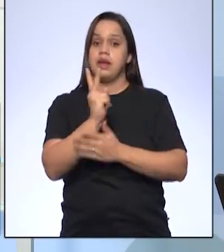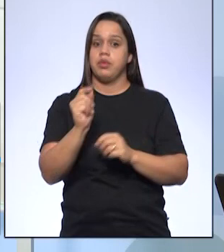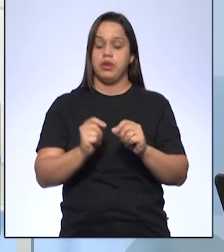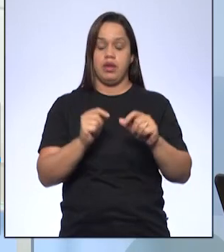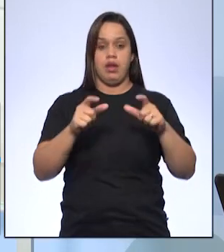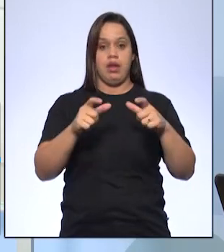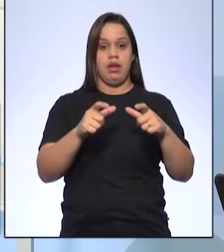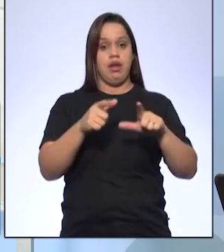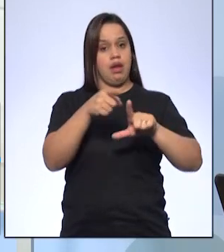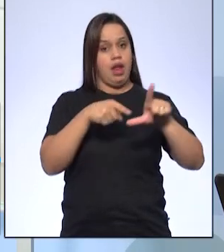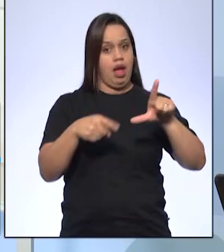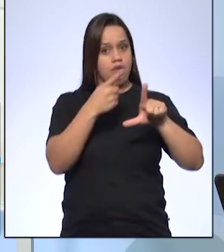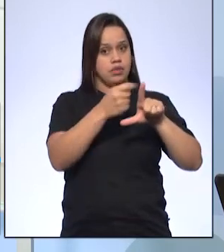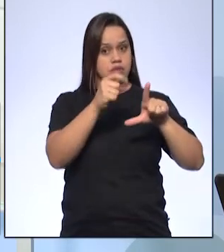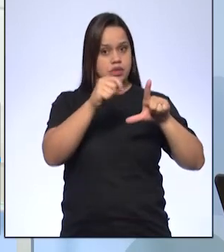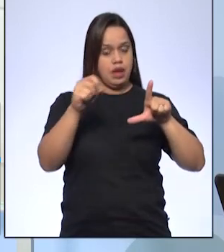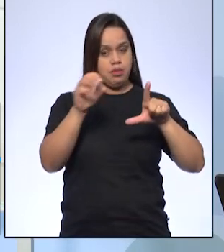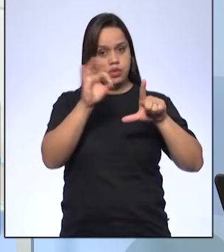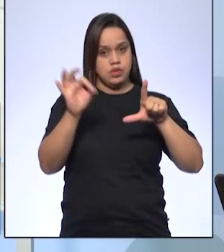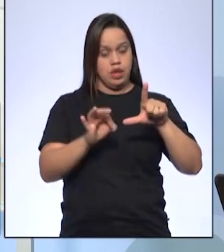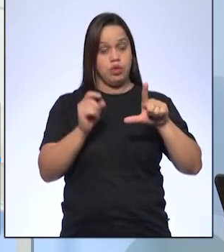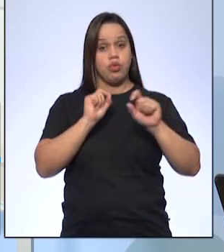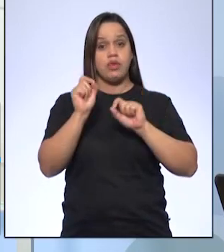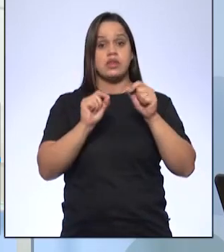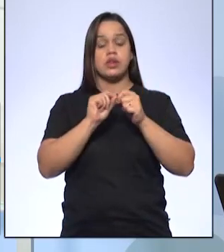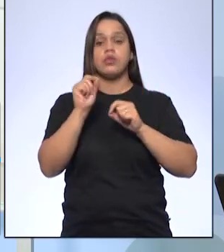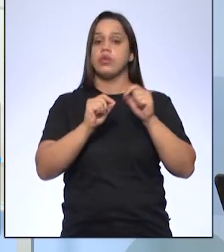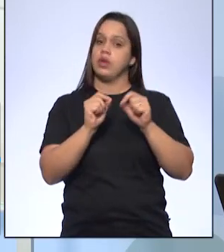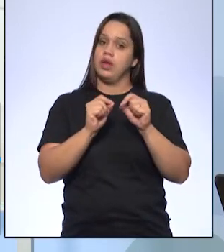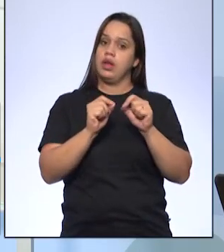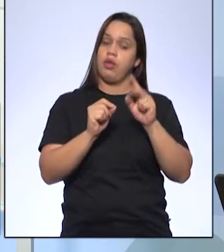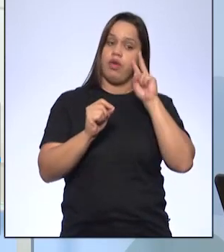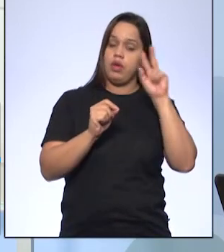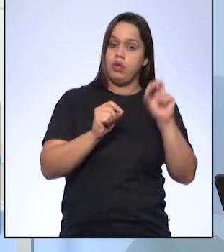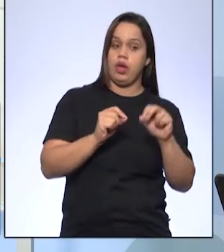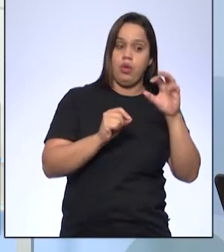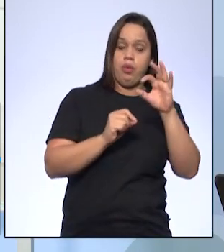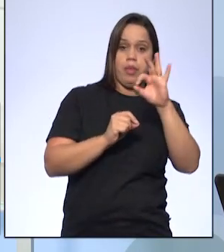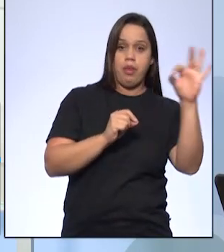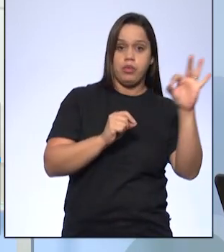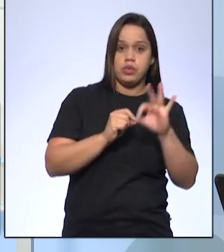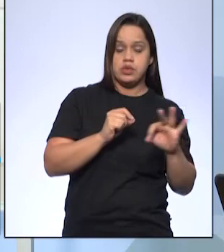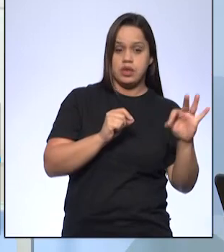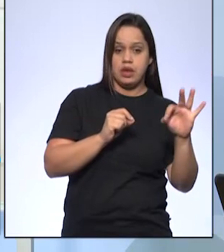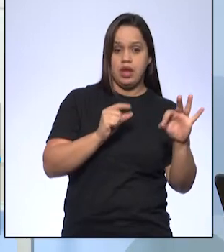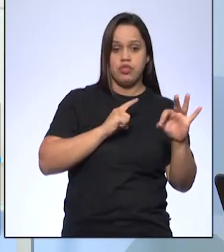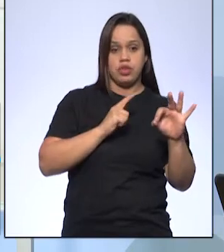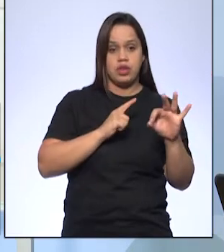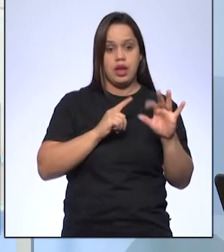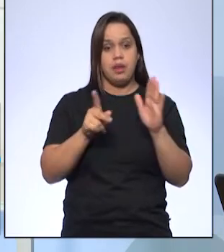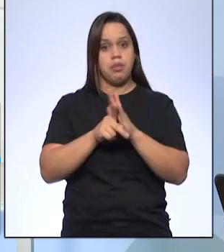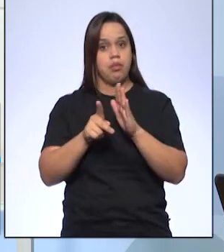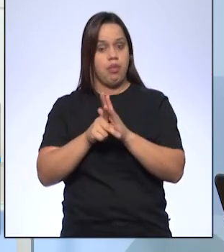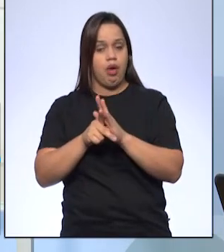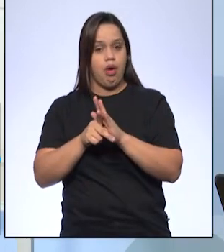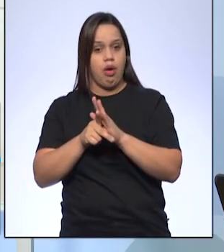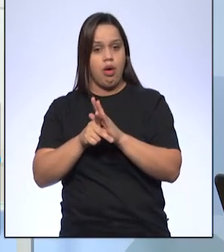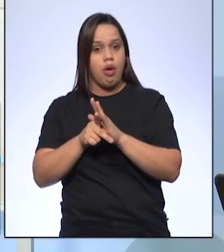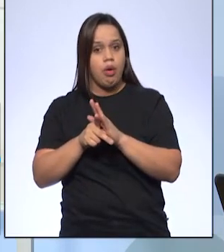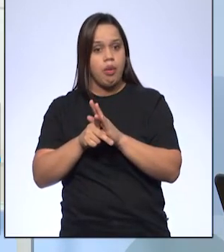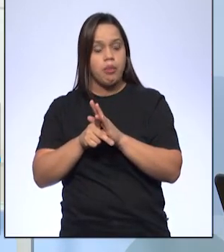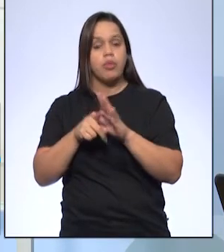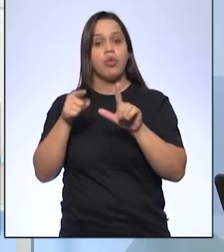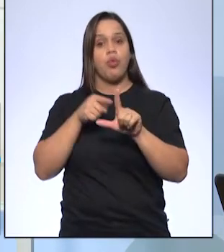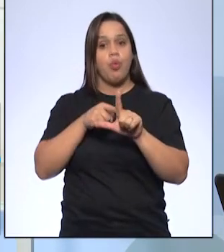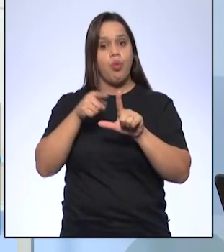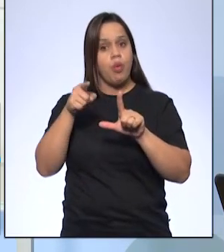Eu estou relacionando uma porcentagem com um determinado ângulo. Não necessariamente a porcentagem é o